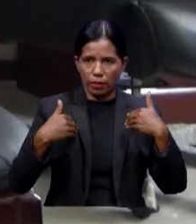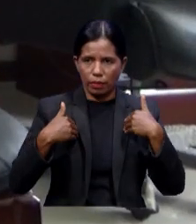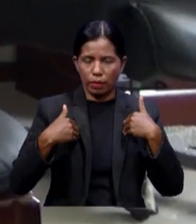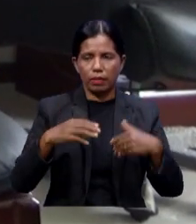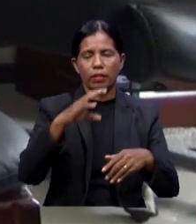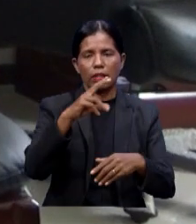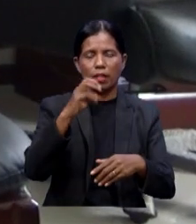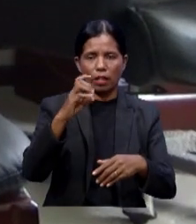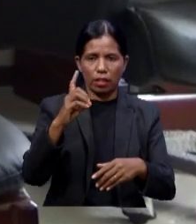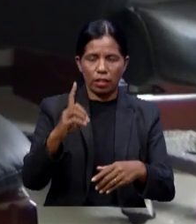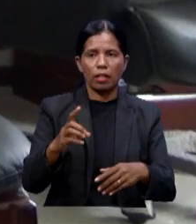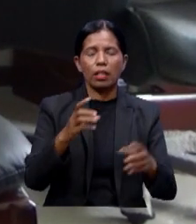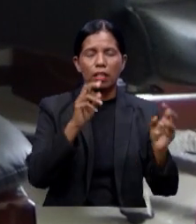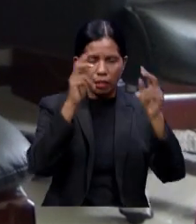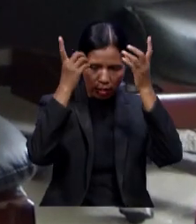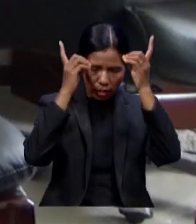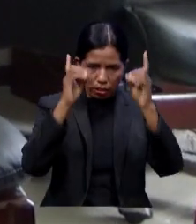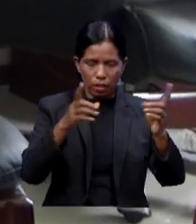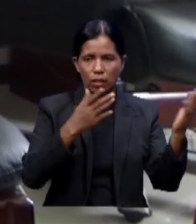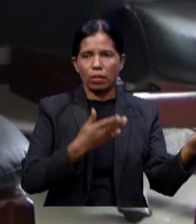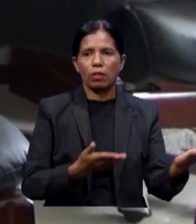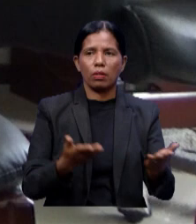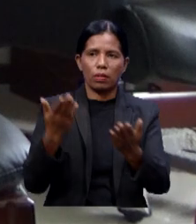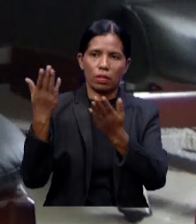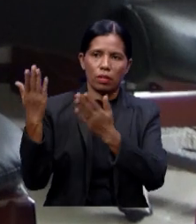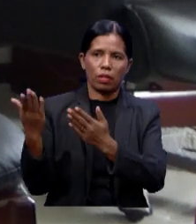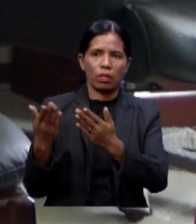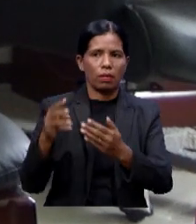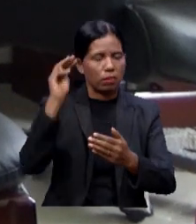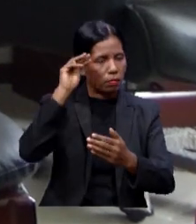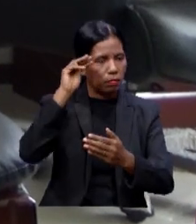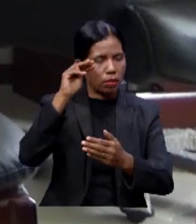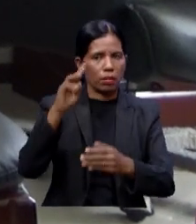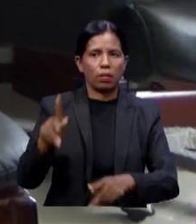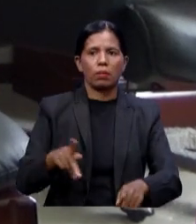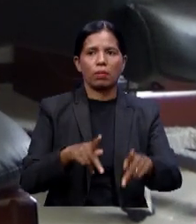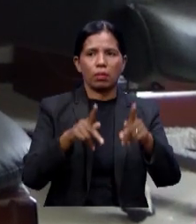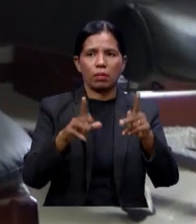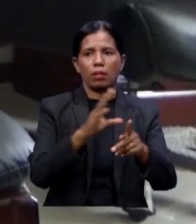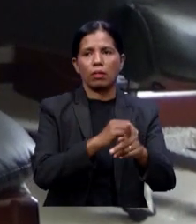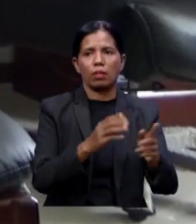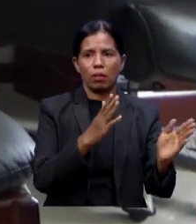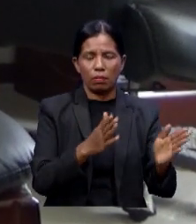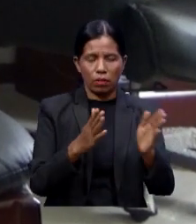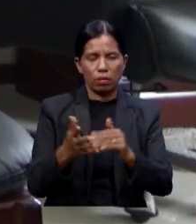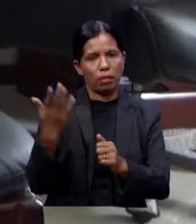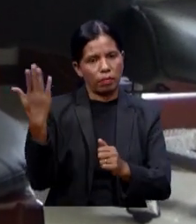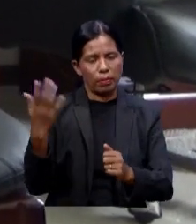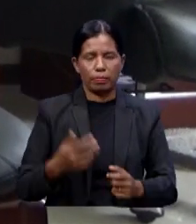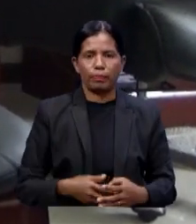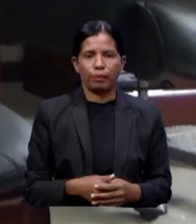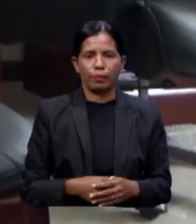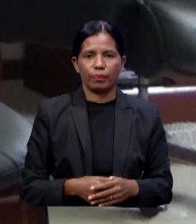CNE decide bele loi encaminha de ne bai ministro público de proceso ene ba